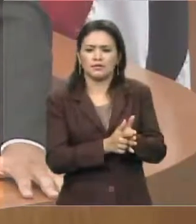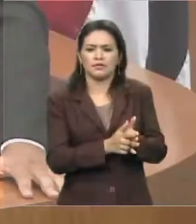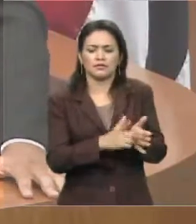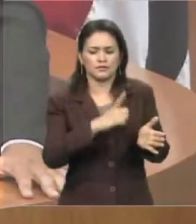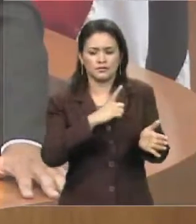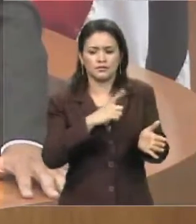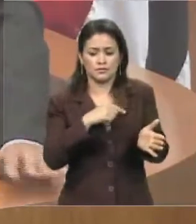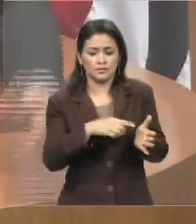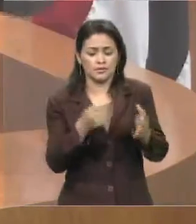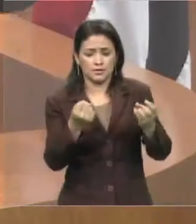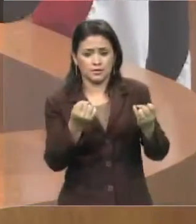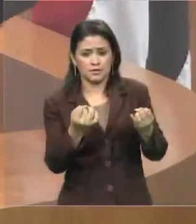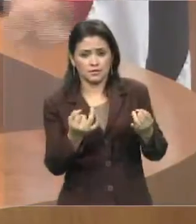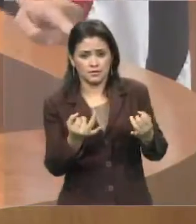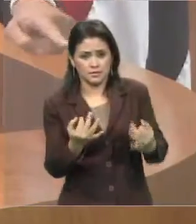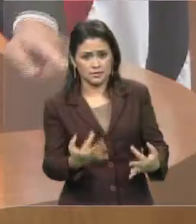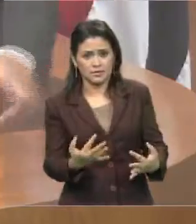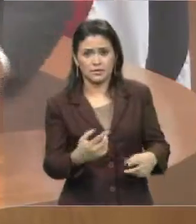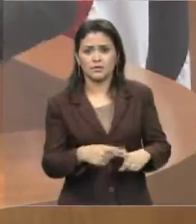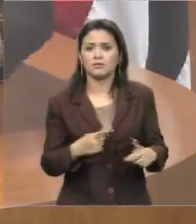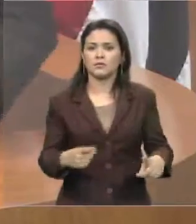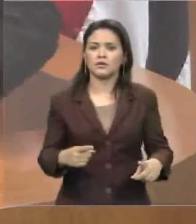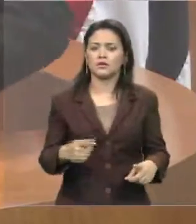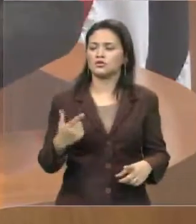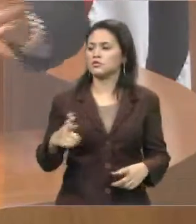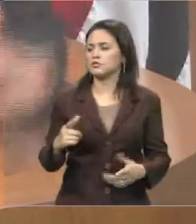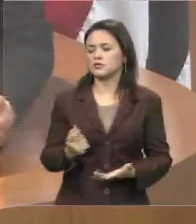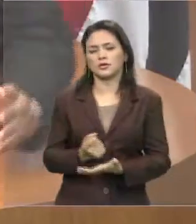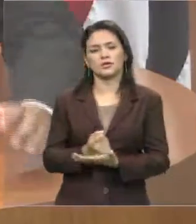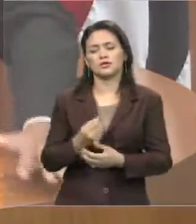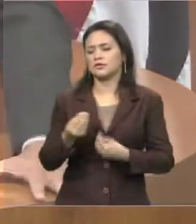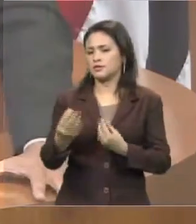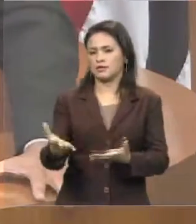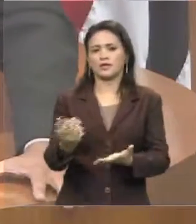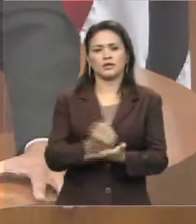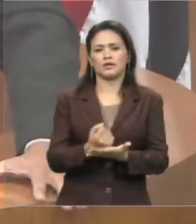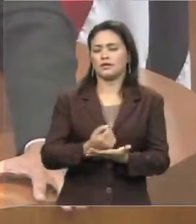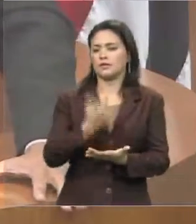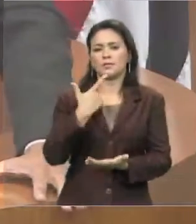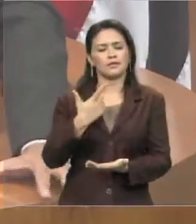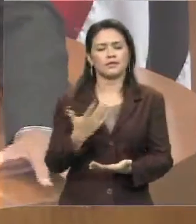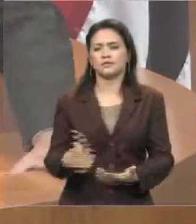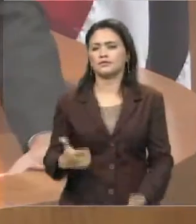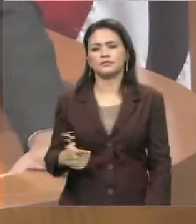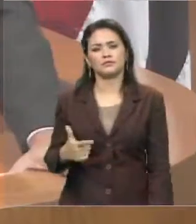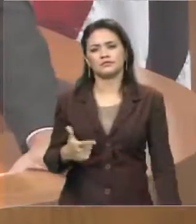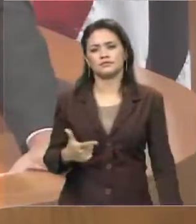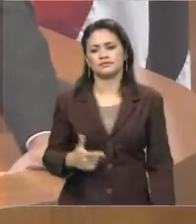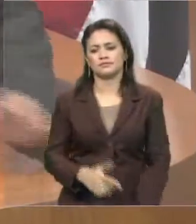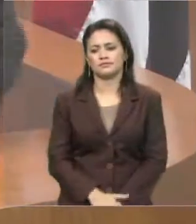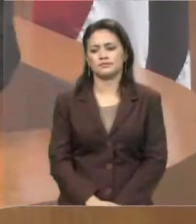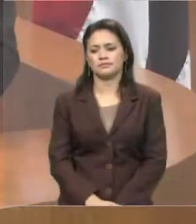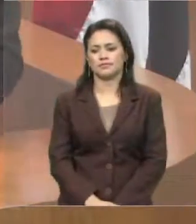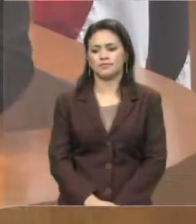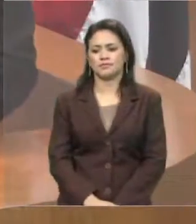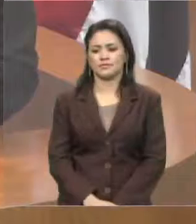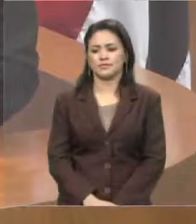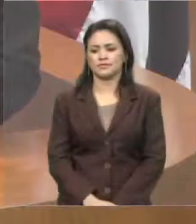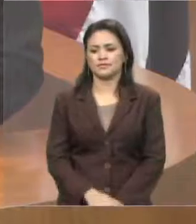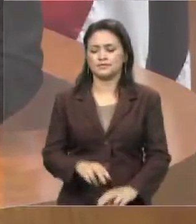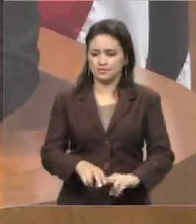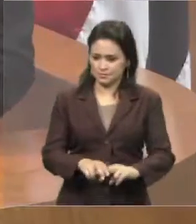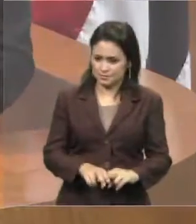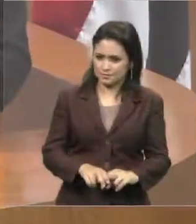para justificar sem entregar a medicação. Por isso, essa falta hoje de medicação no hospital. Por isso, senhor